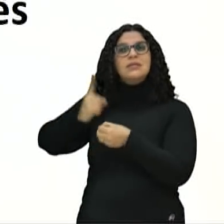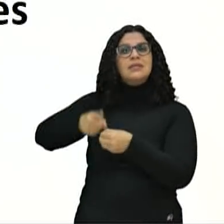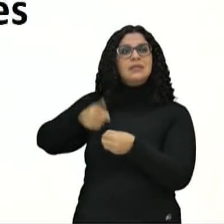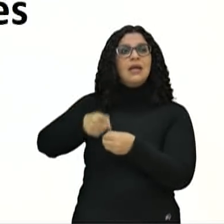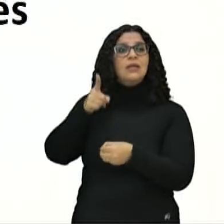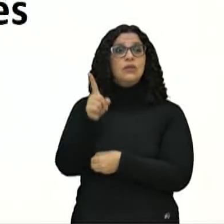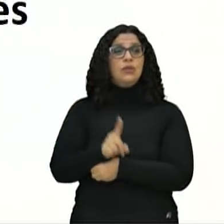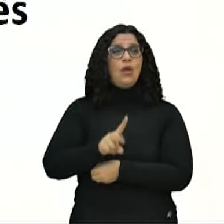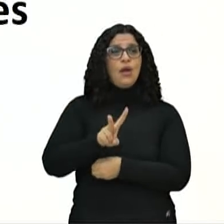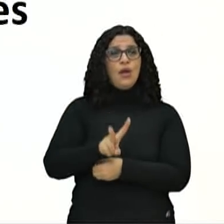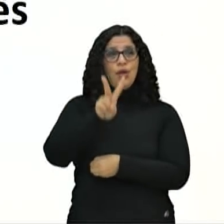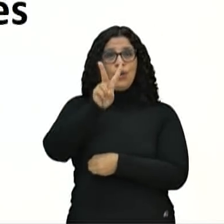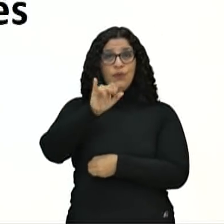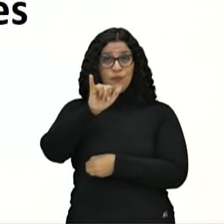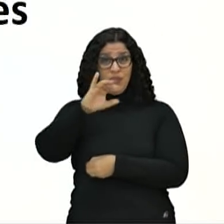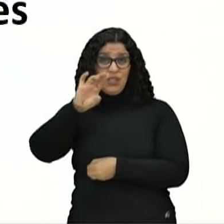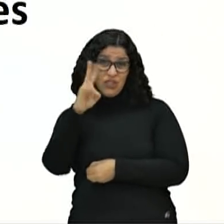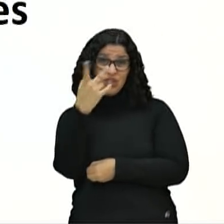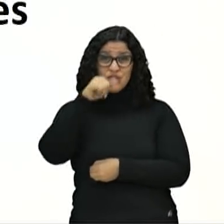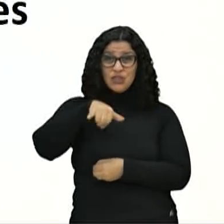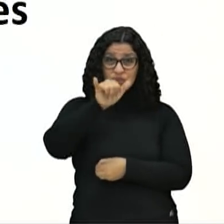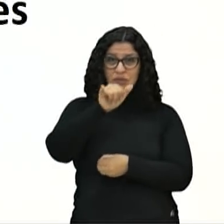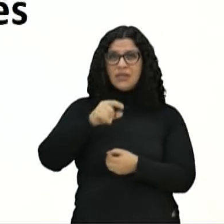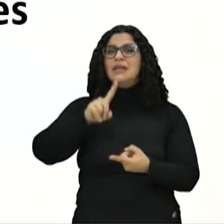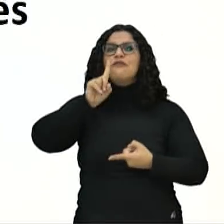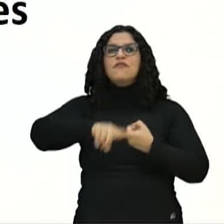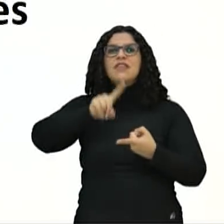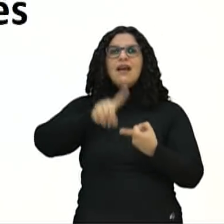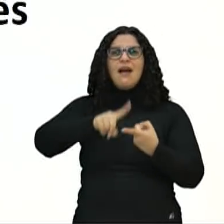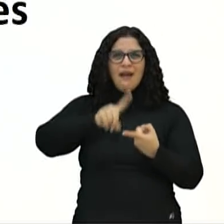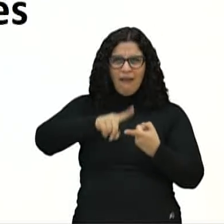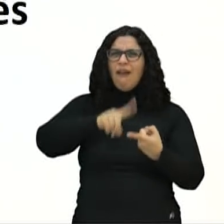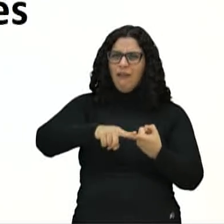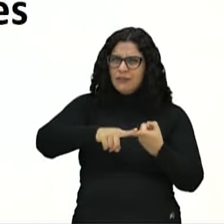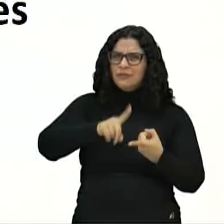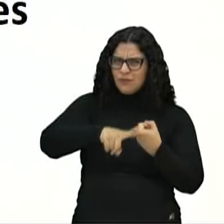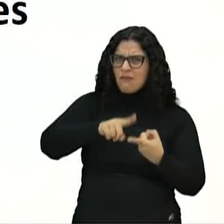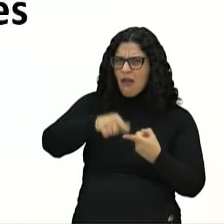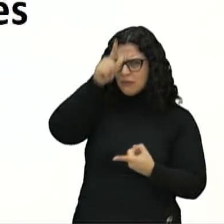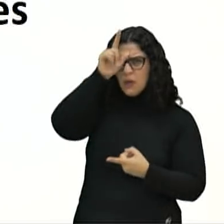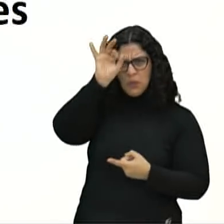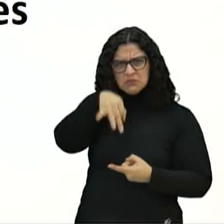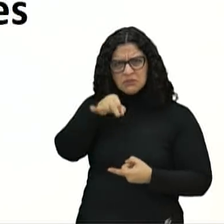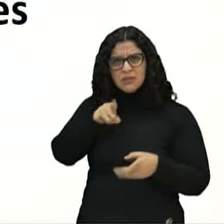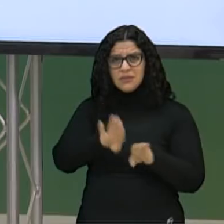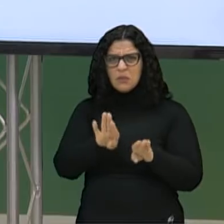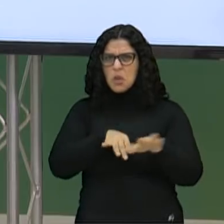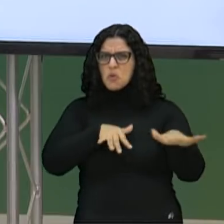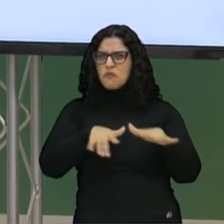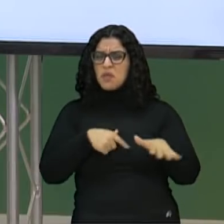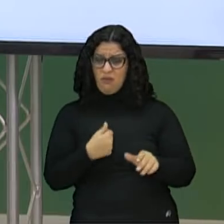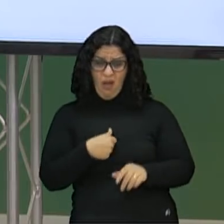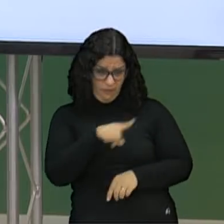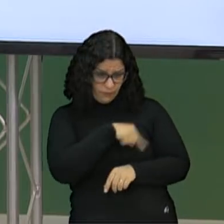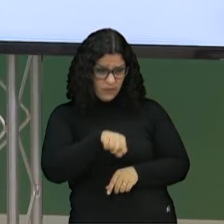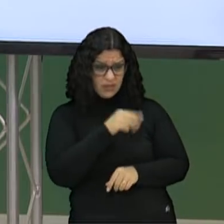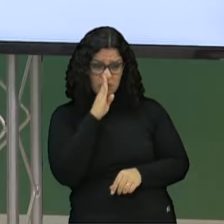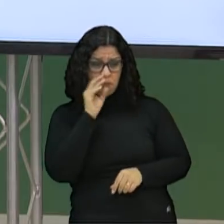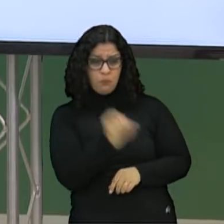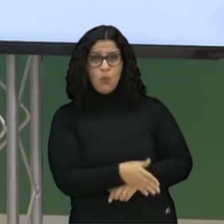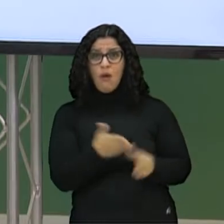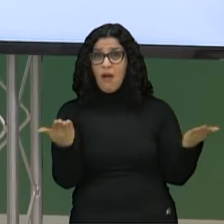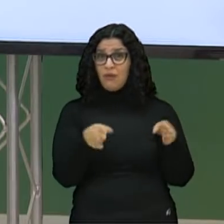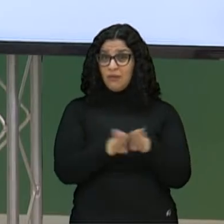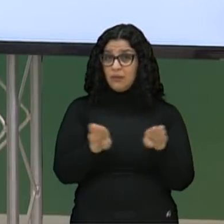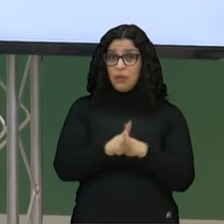Então a gente trata esse episódio como uma vingança nazista mesmo. Esse movimento nacionalista falando mais alto. Por